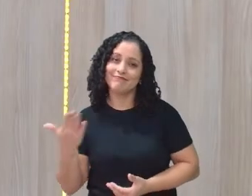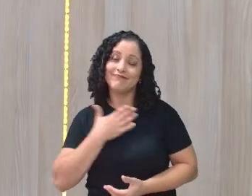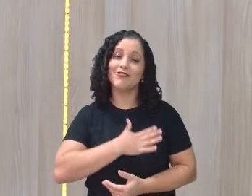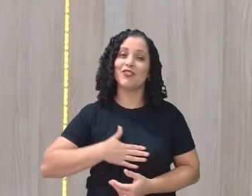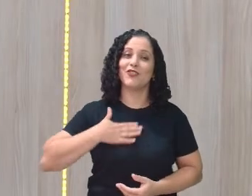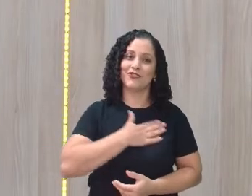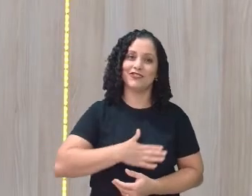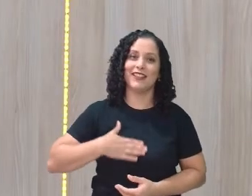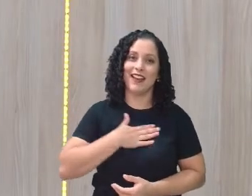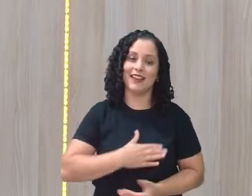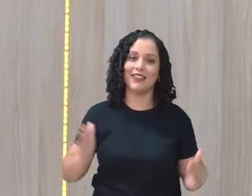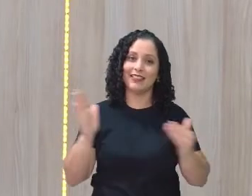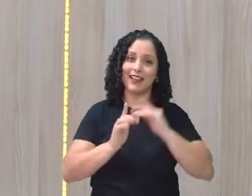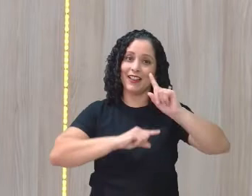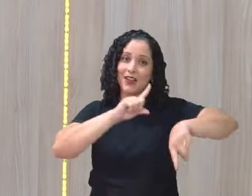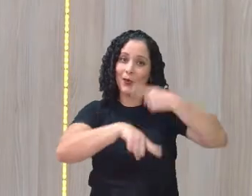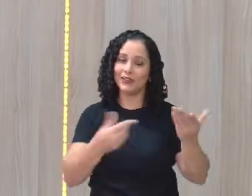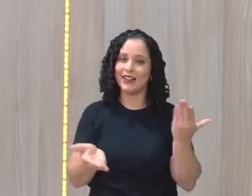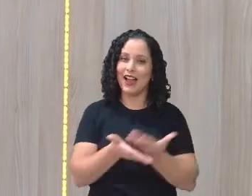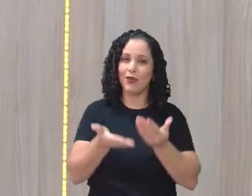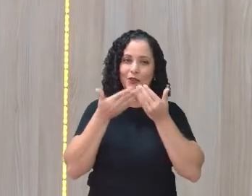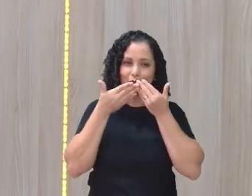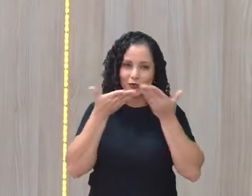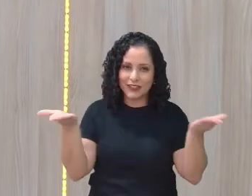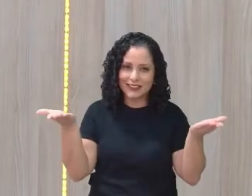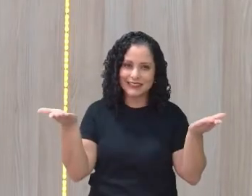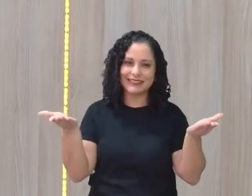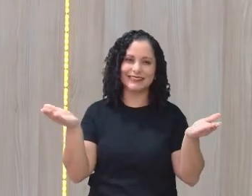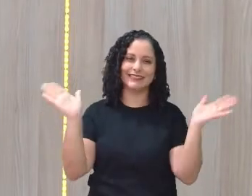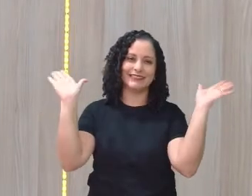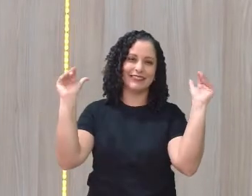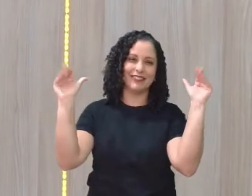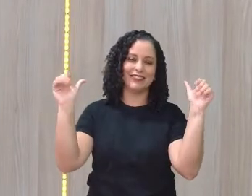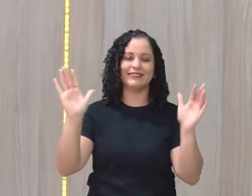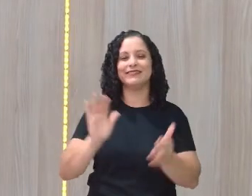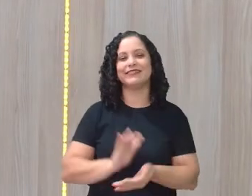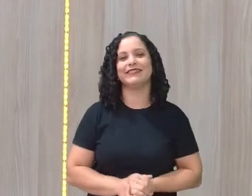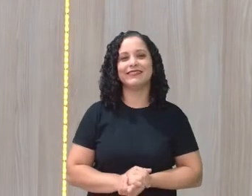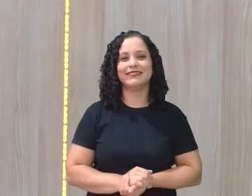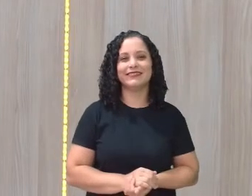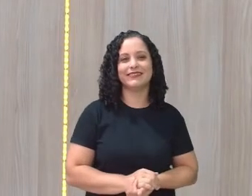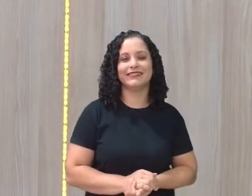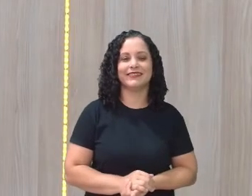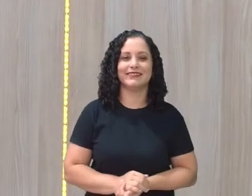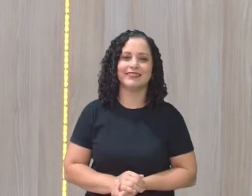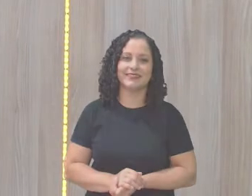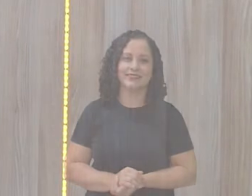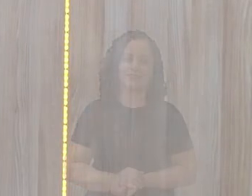gostado, gente. Até a próxima aula. Beijo grande. Tchau, tchau.